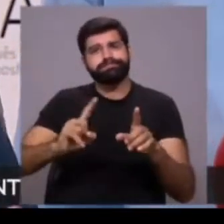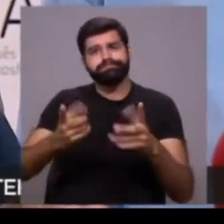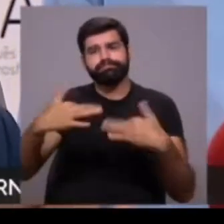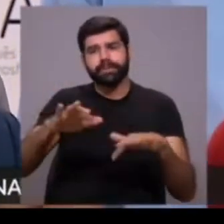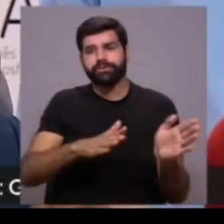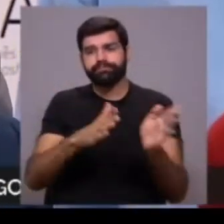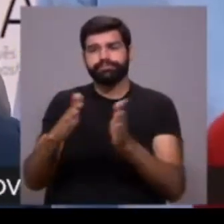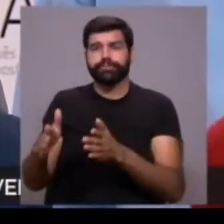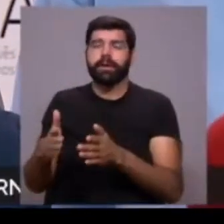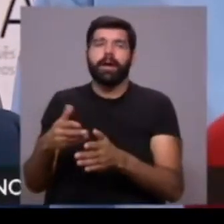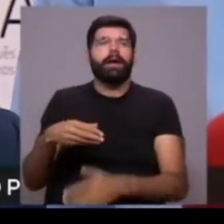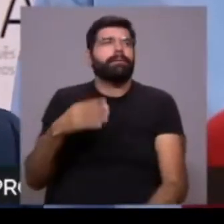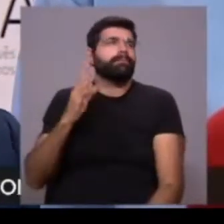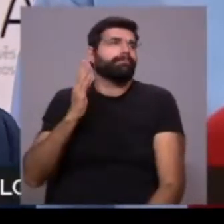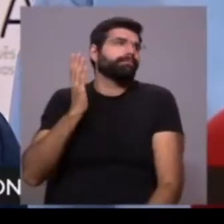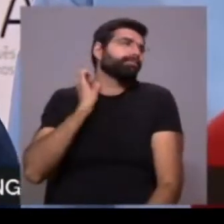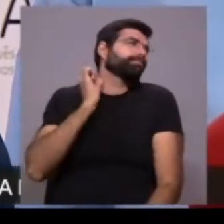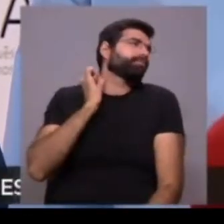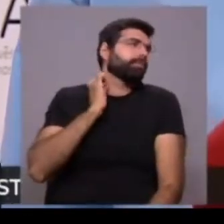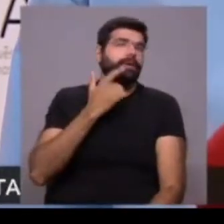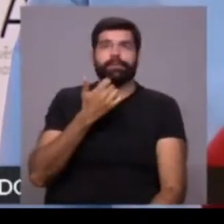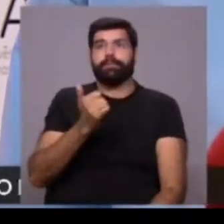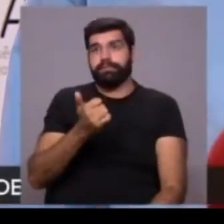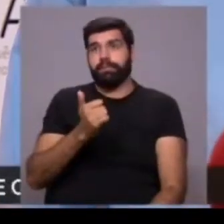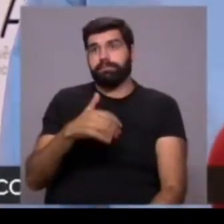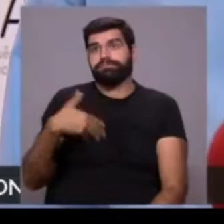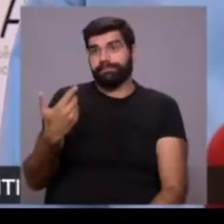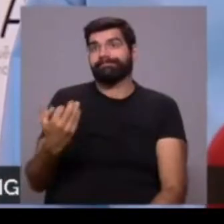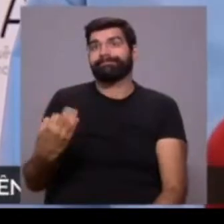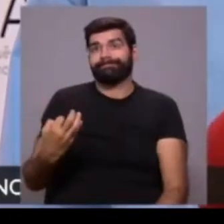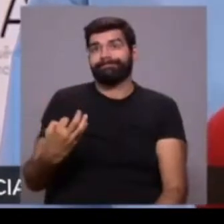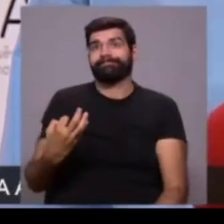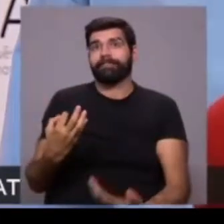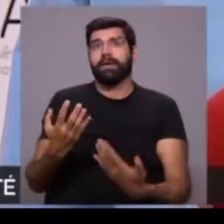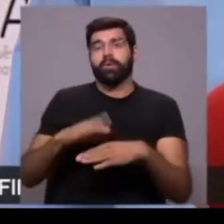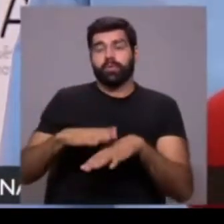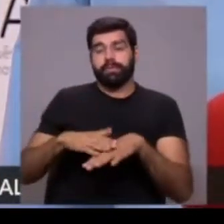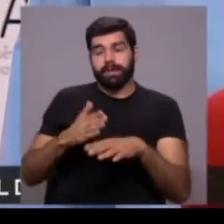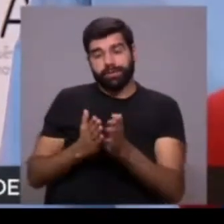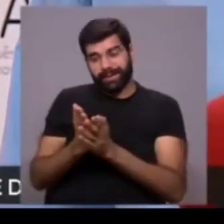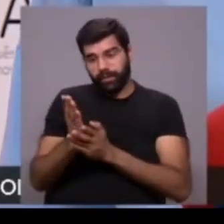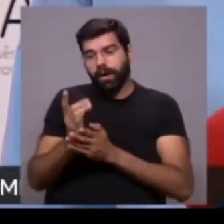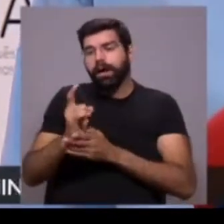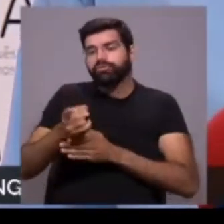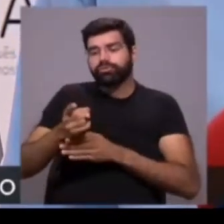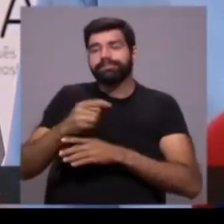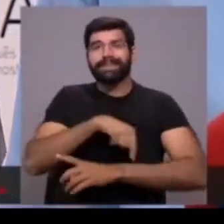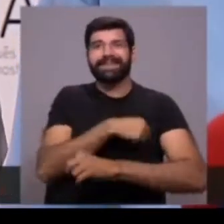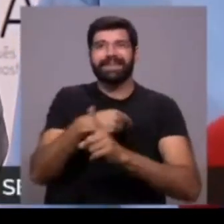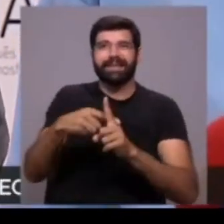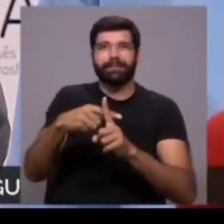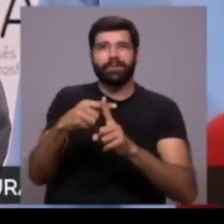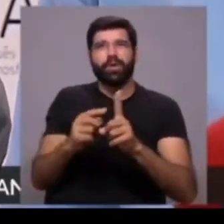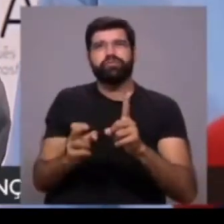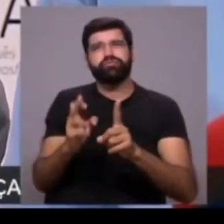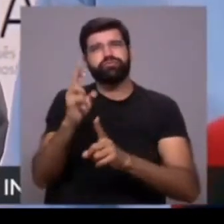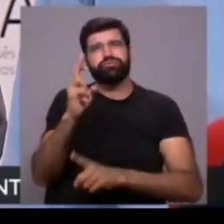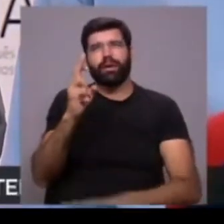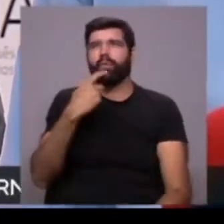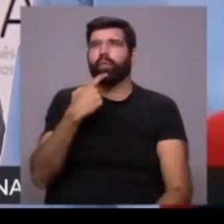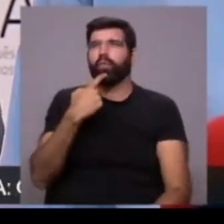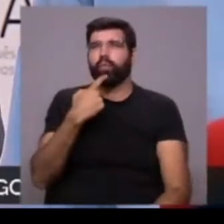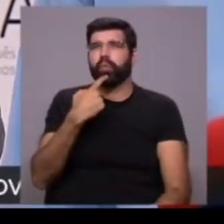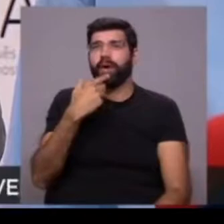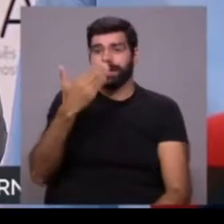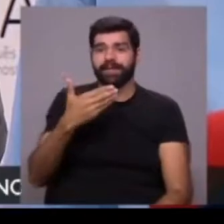ao estado de preocupação porque vamos continuar a ter temperaturas muito elevadas na